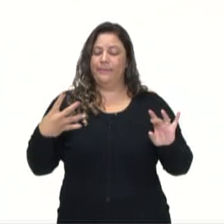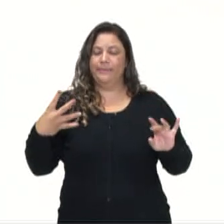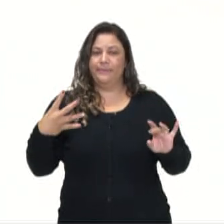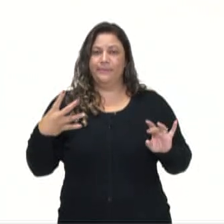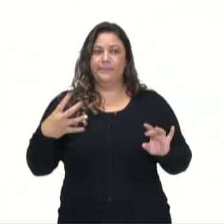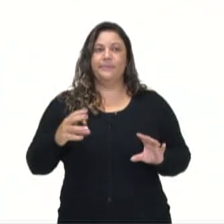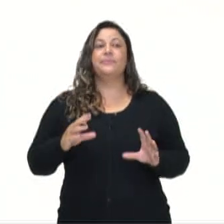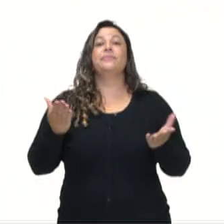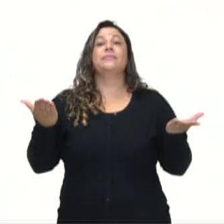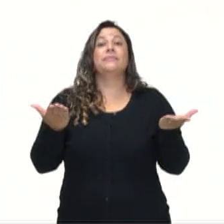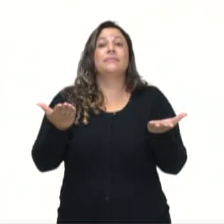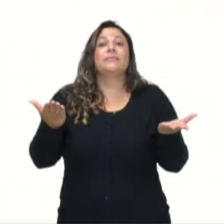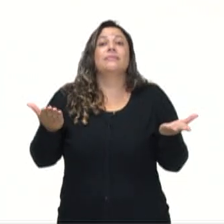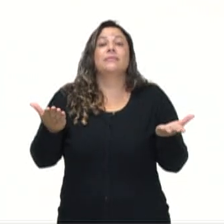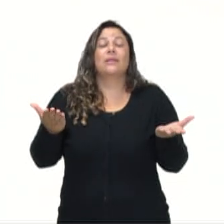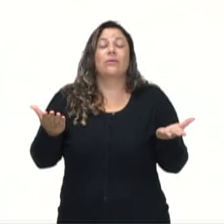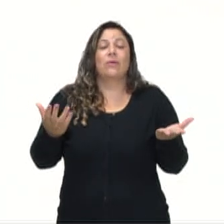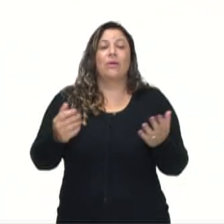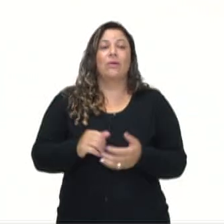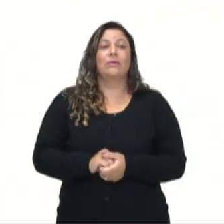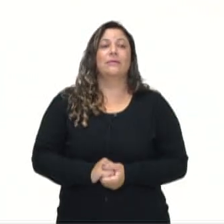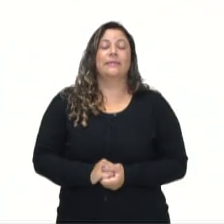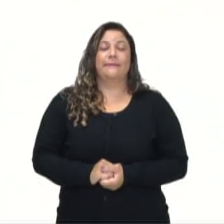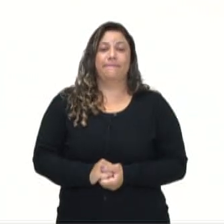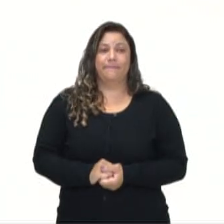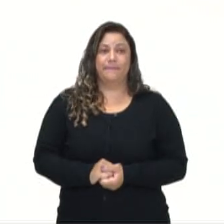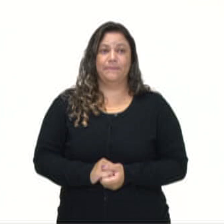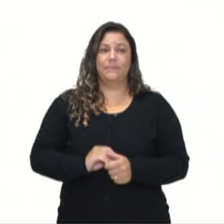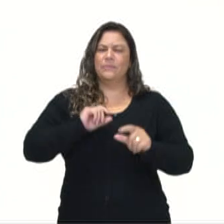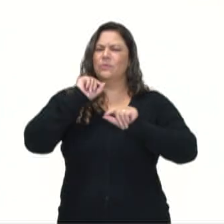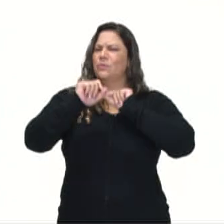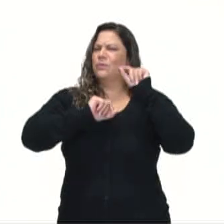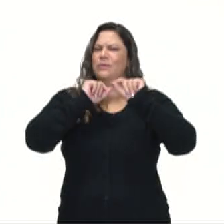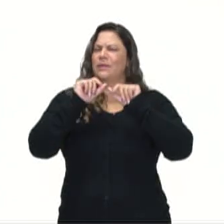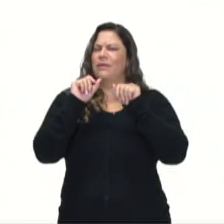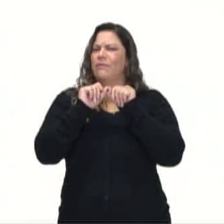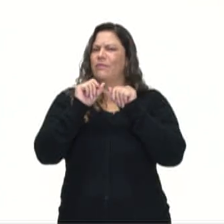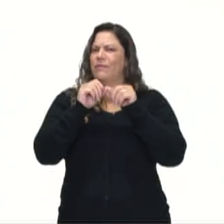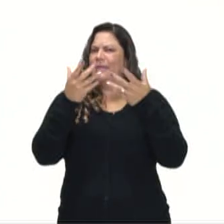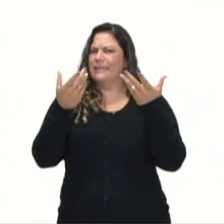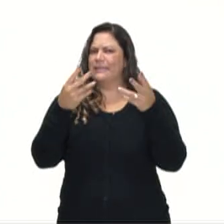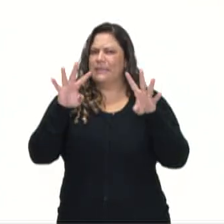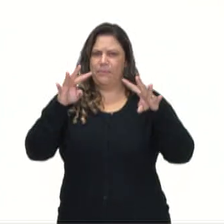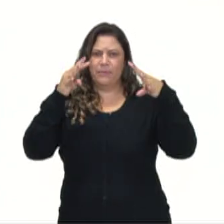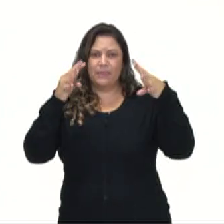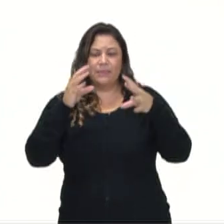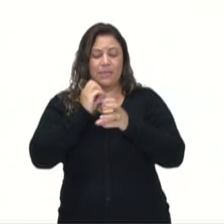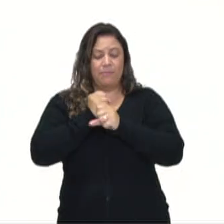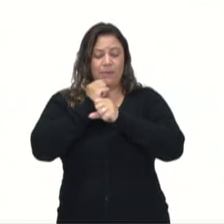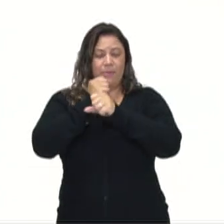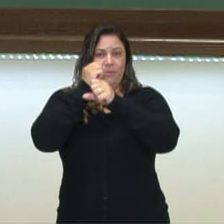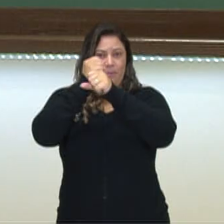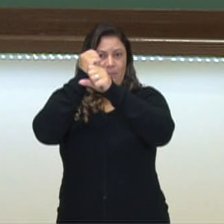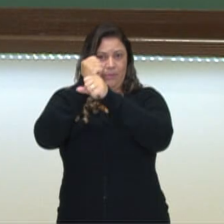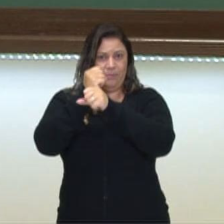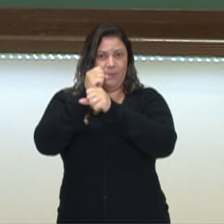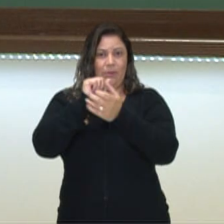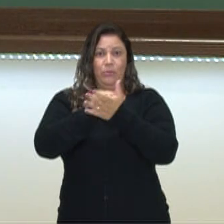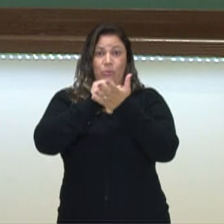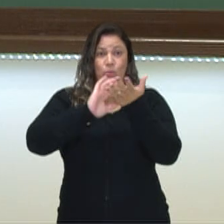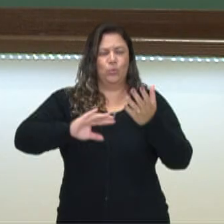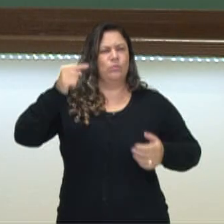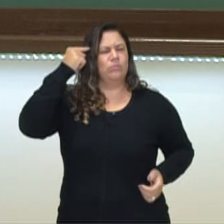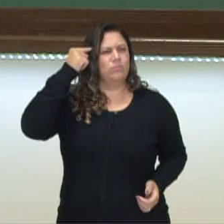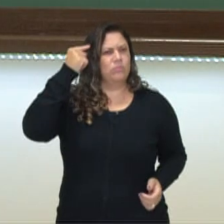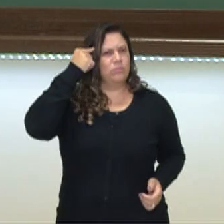R$4, certo? Muito bem. Então, o que eu vou fazer aqui da soma? Quer ver? Presta atenção aqui que a gente vai fazer um exercício de cálculo